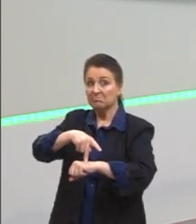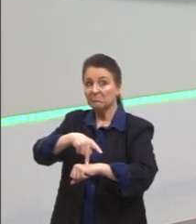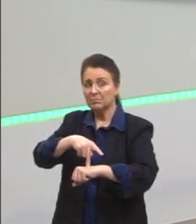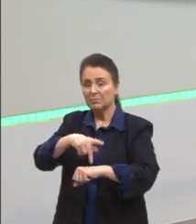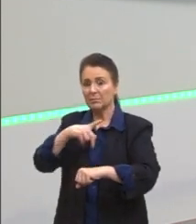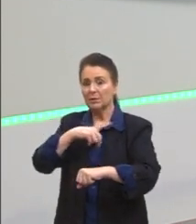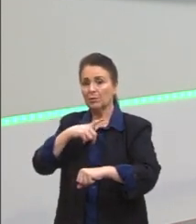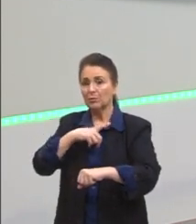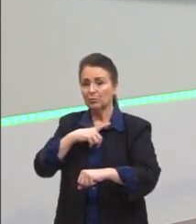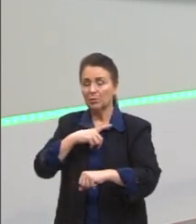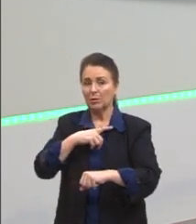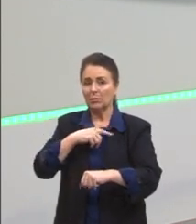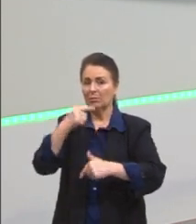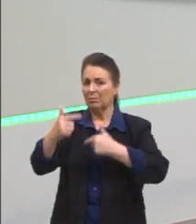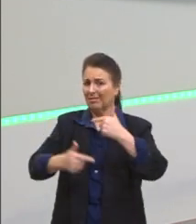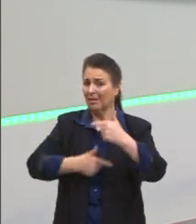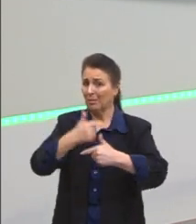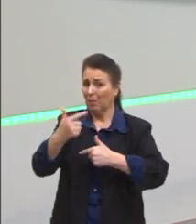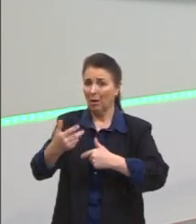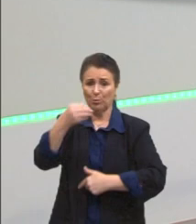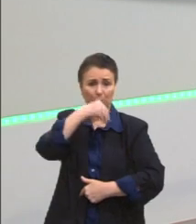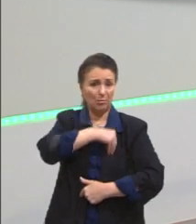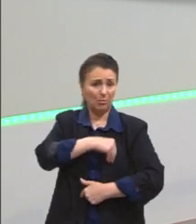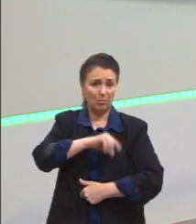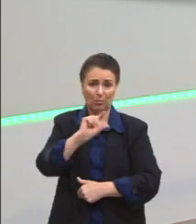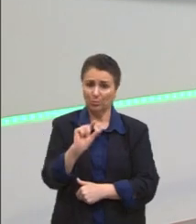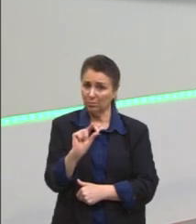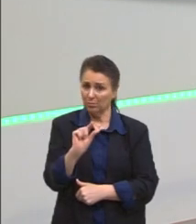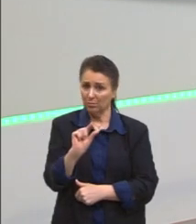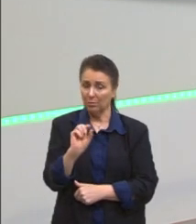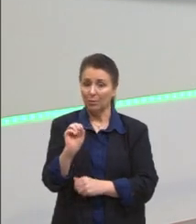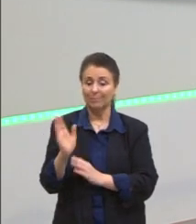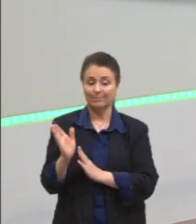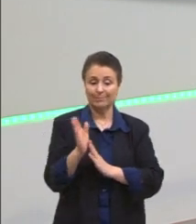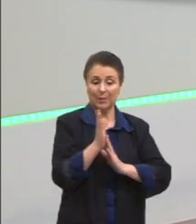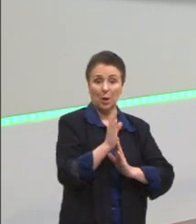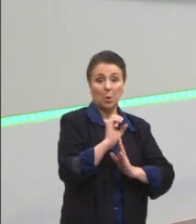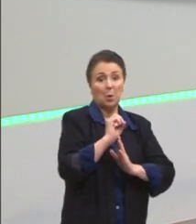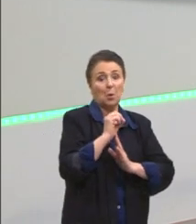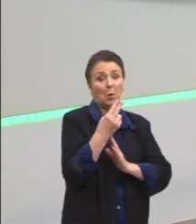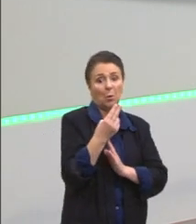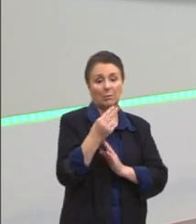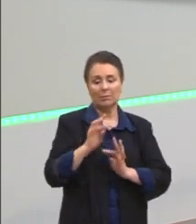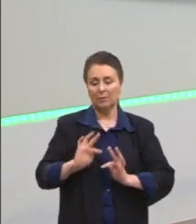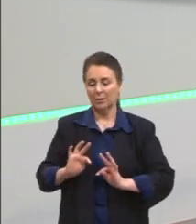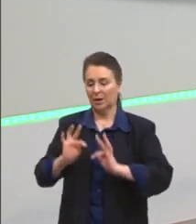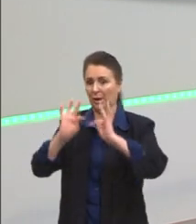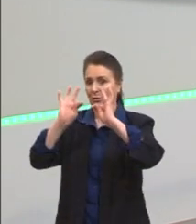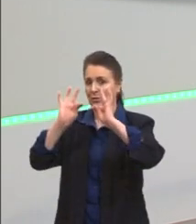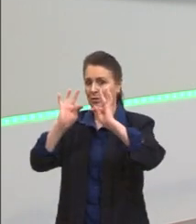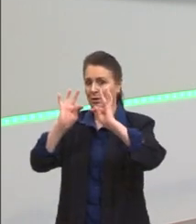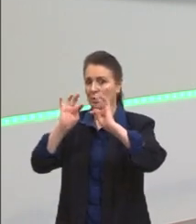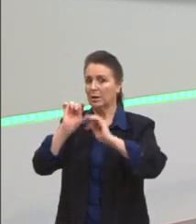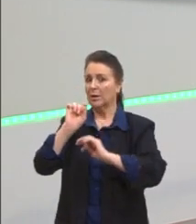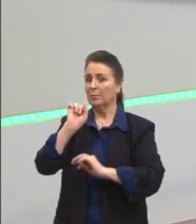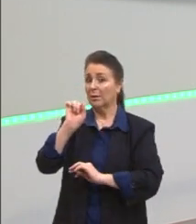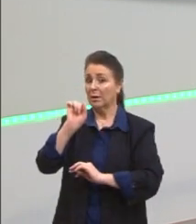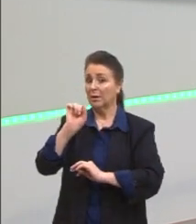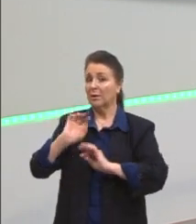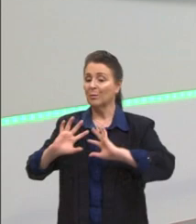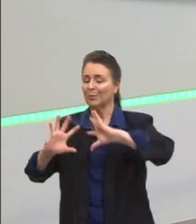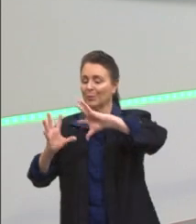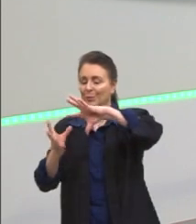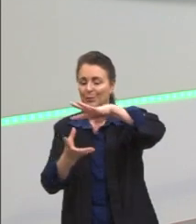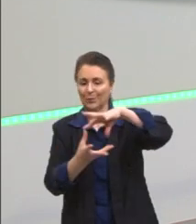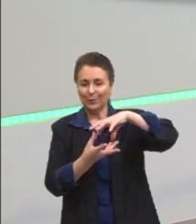mão de obra barata ou ofereciam tecnologia para a globalização e as empresas vão